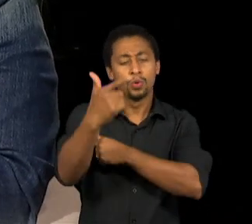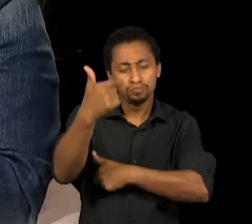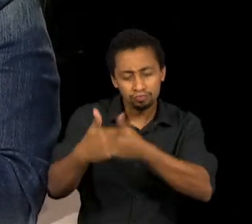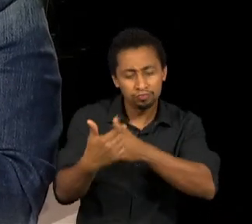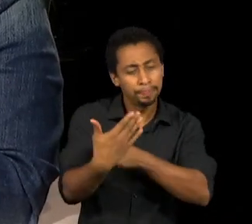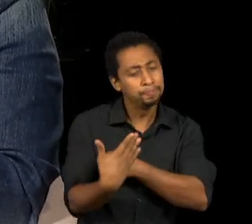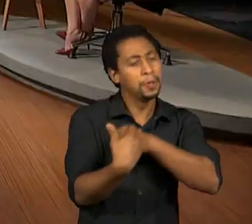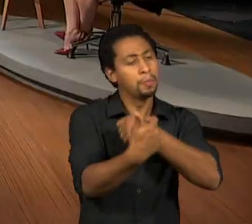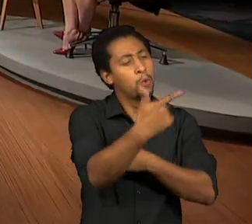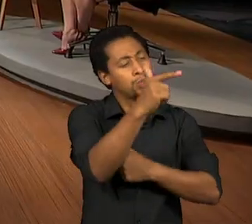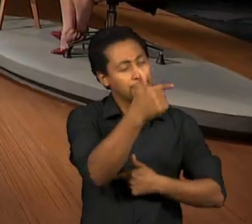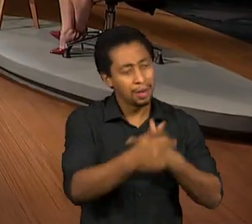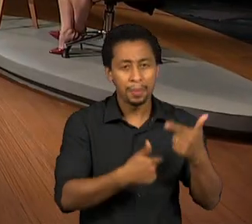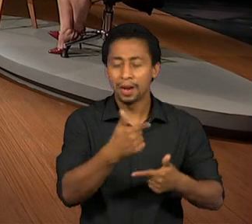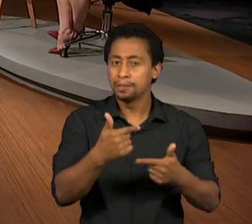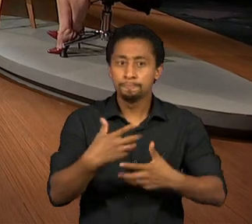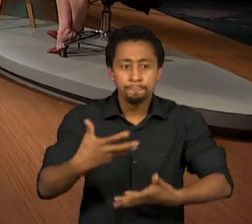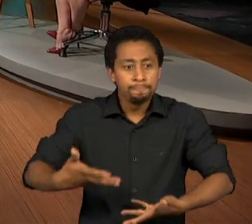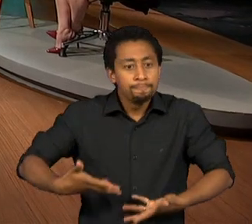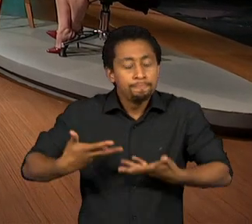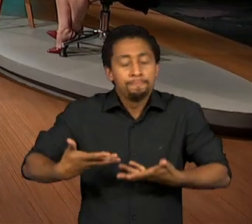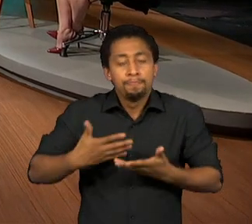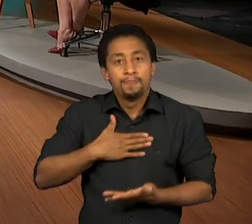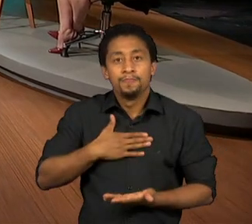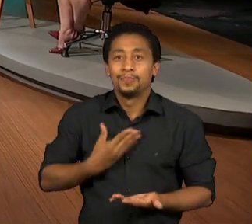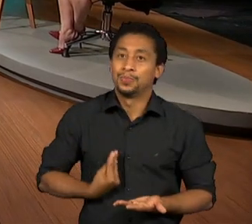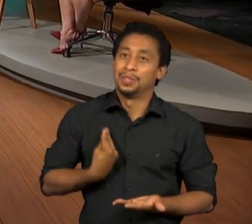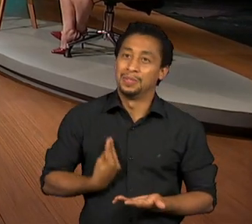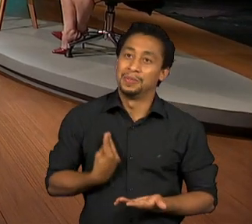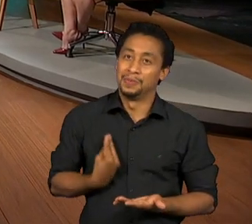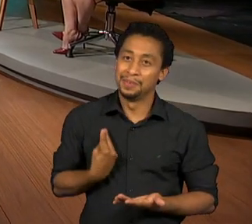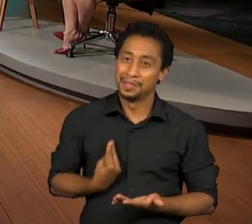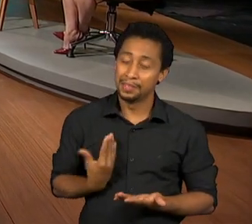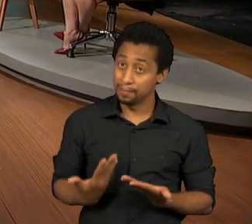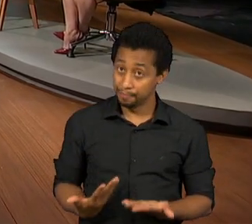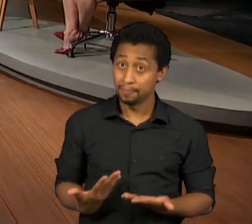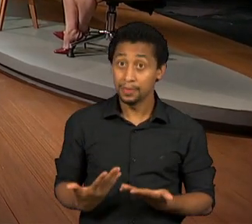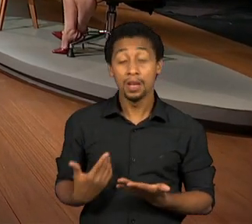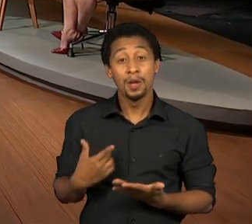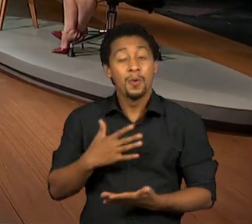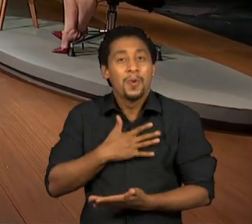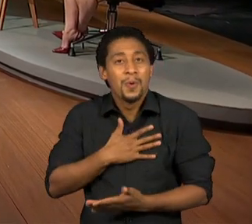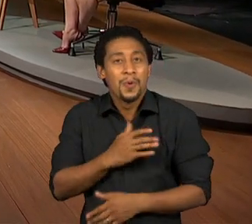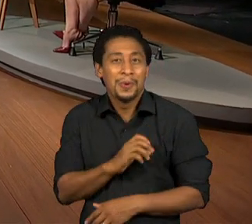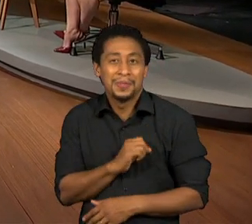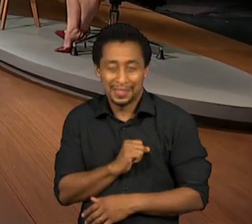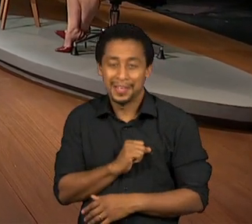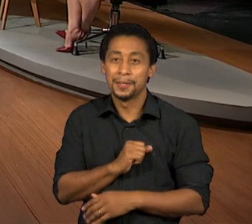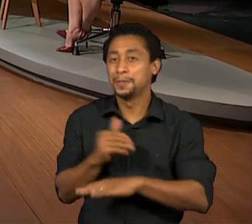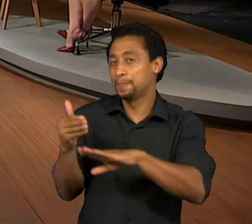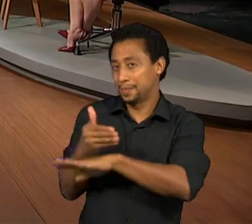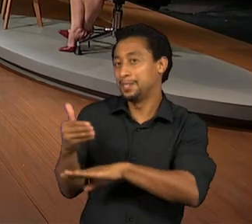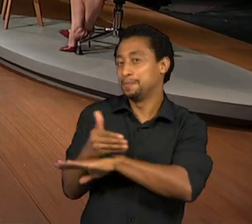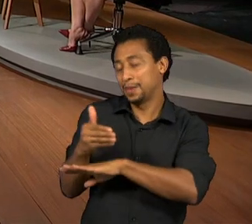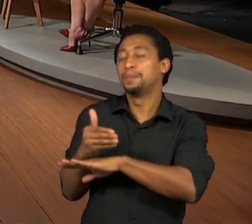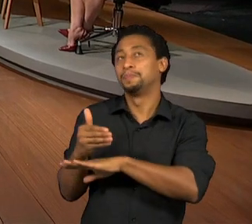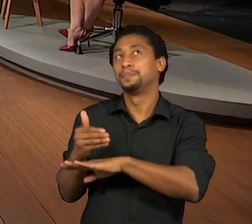E assim, fazer a Próxima Vítima, bom, a gente se